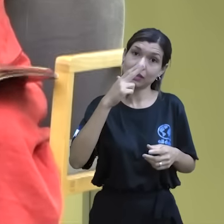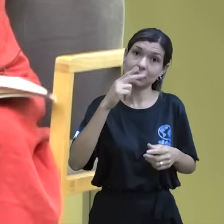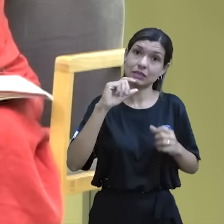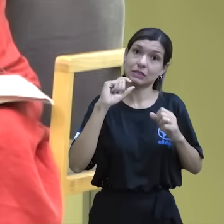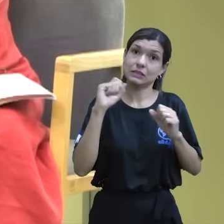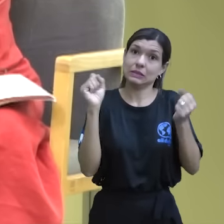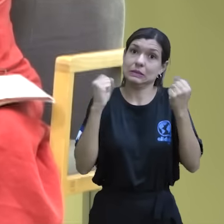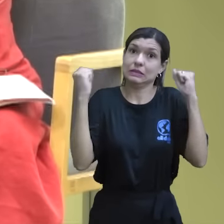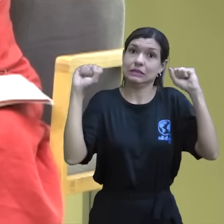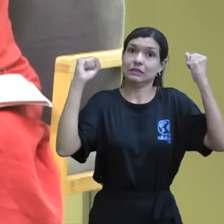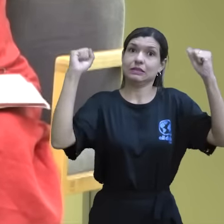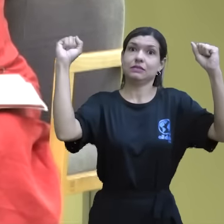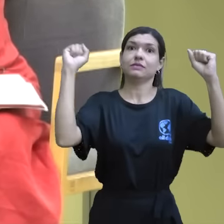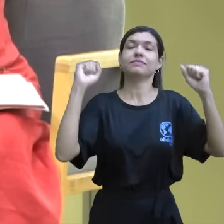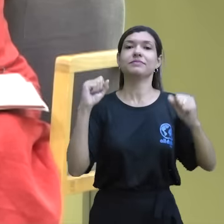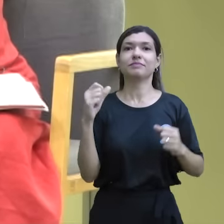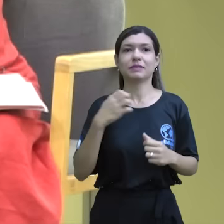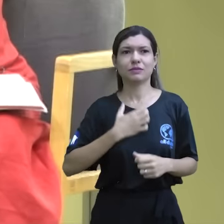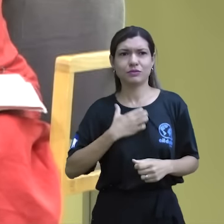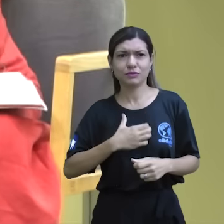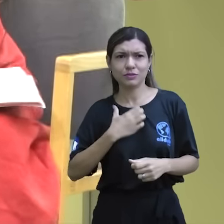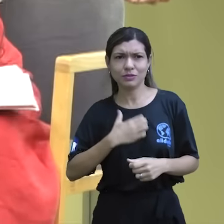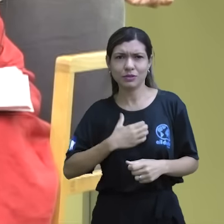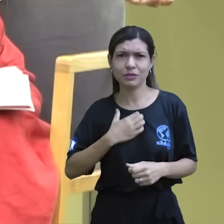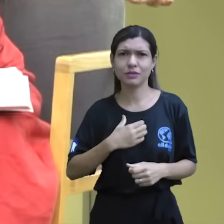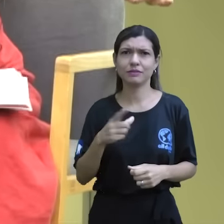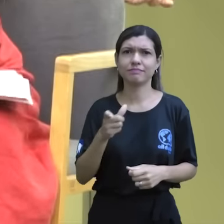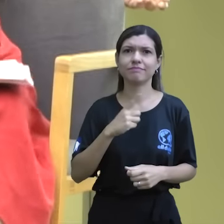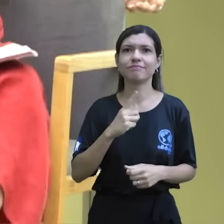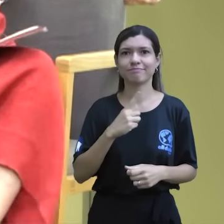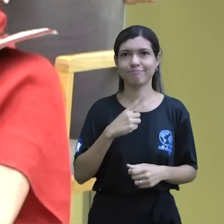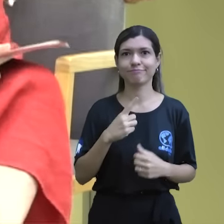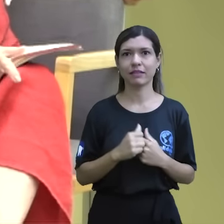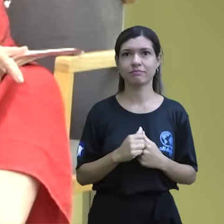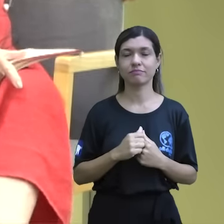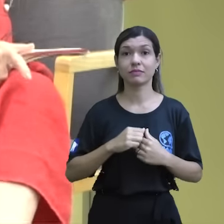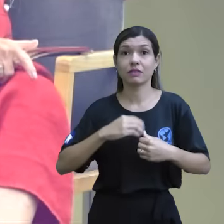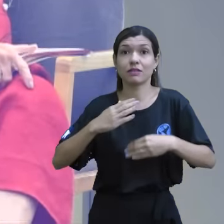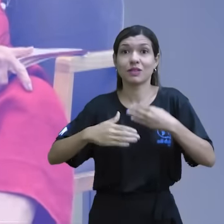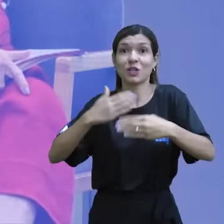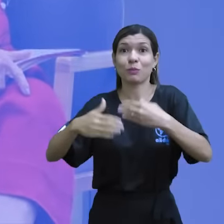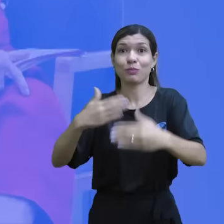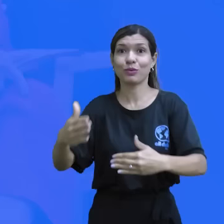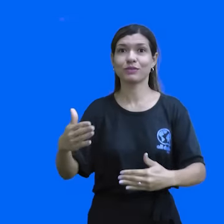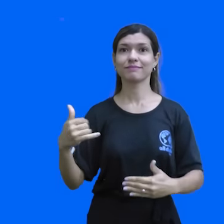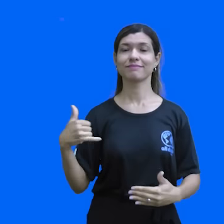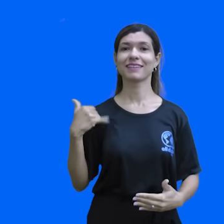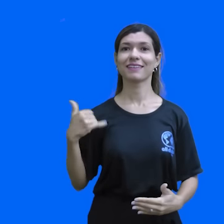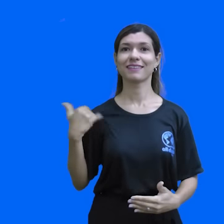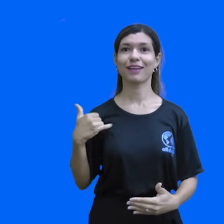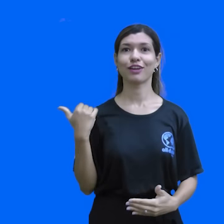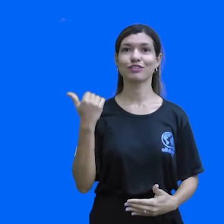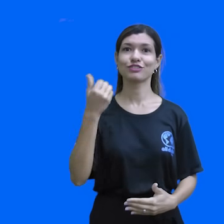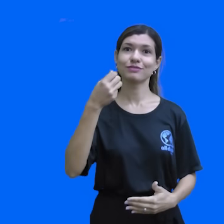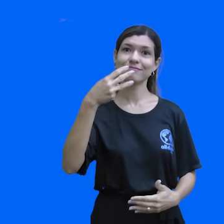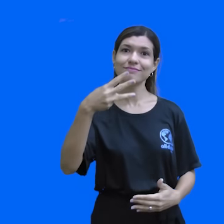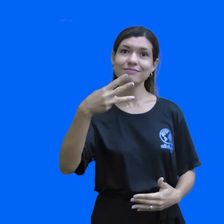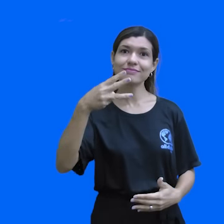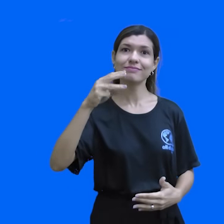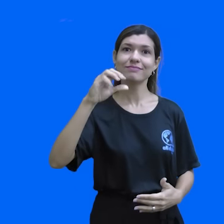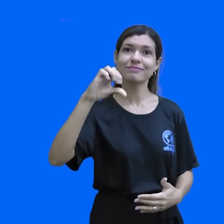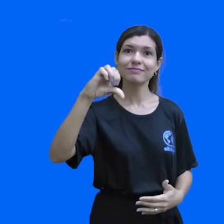foto, se o amigo conseguir passar. Vocês reparem também como está escrito Pandemônio, que era, vejam o nome, né?